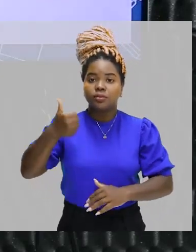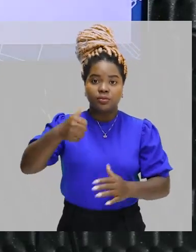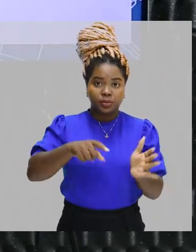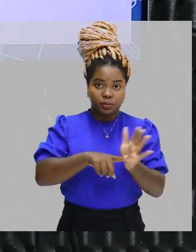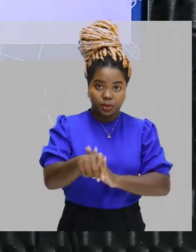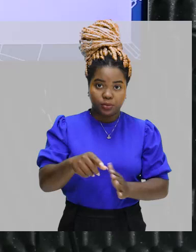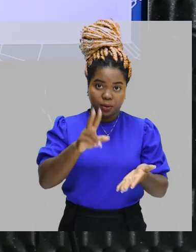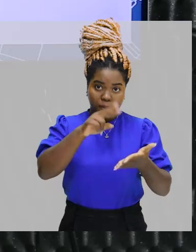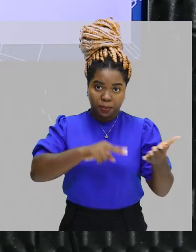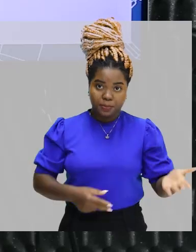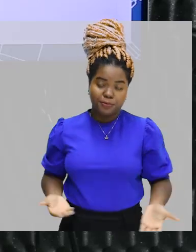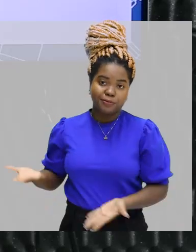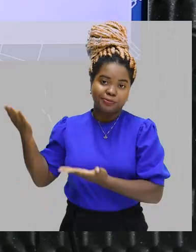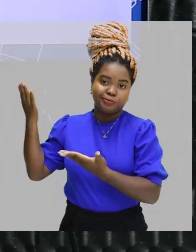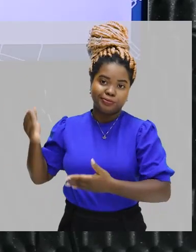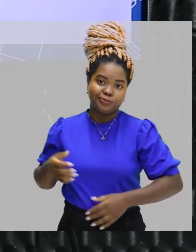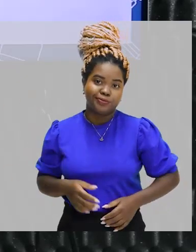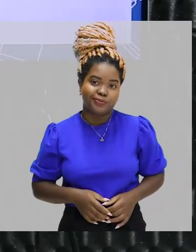seguinte: